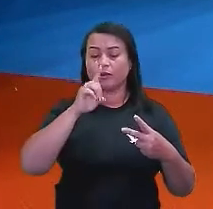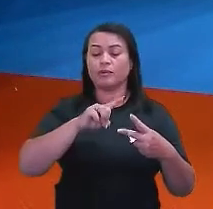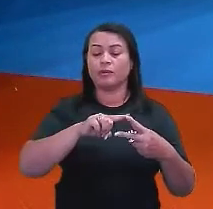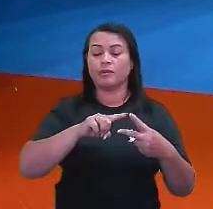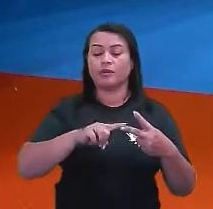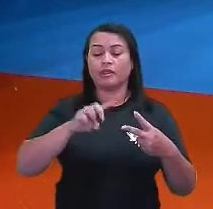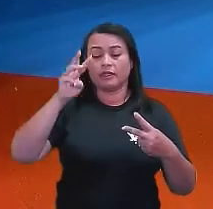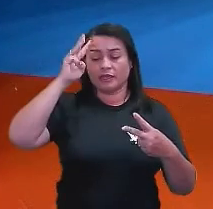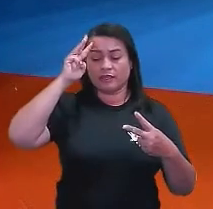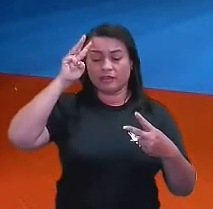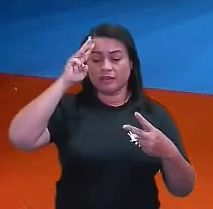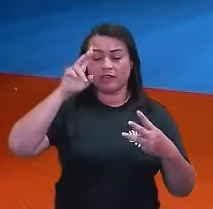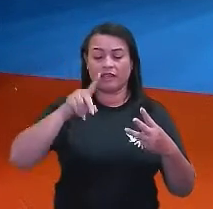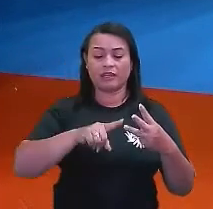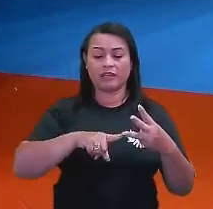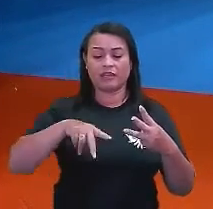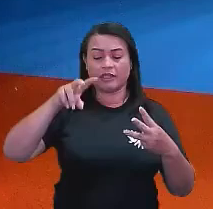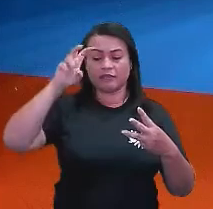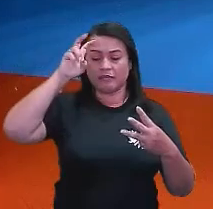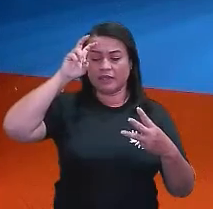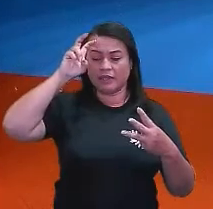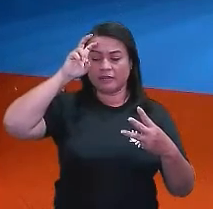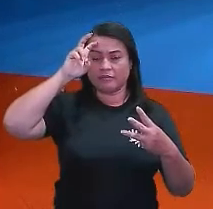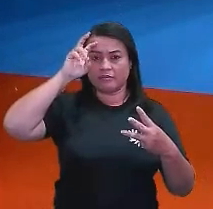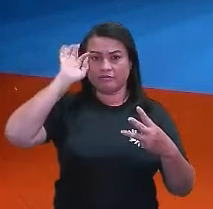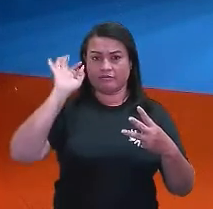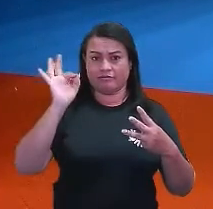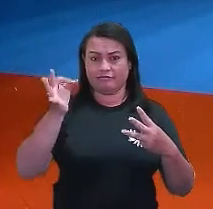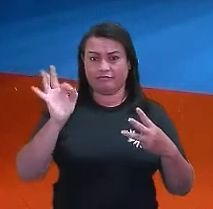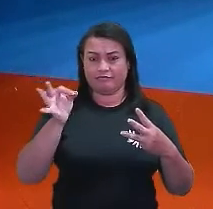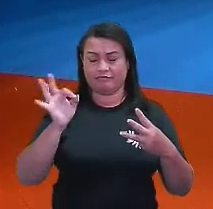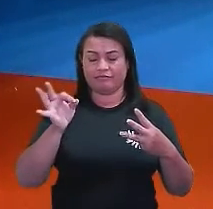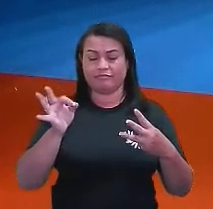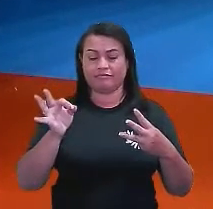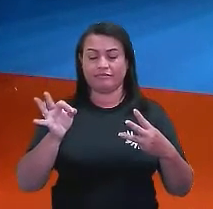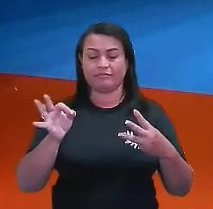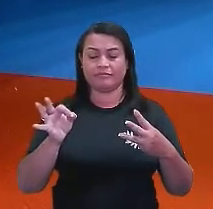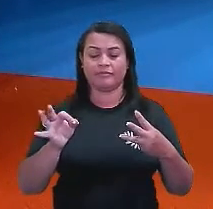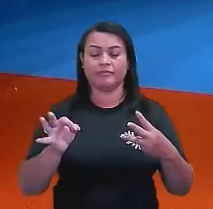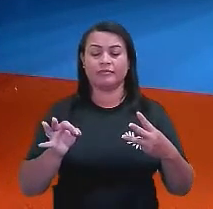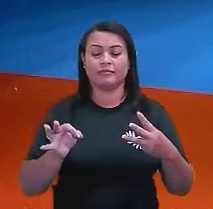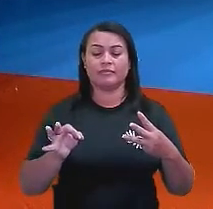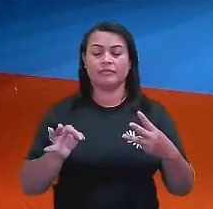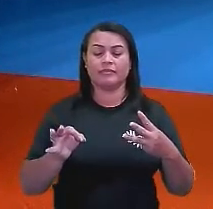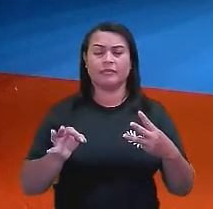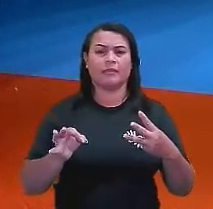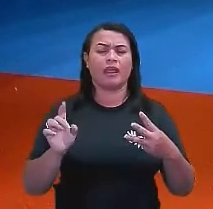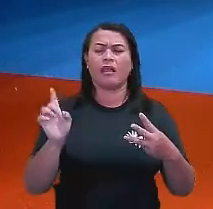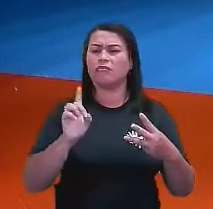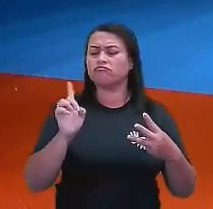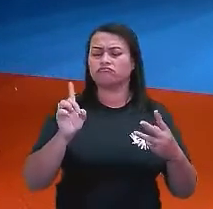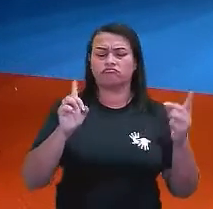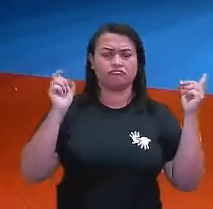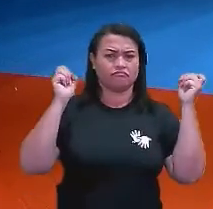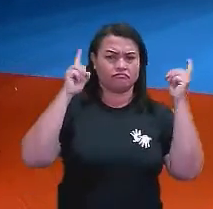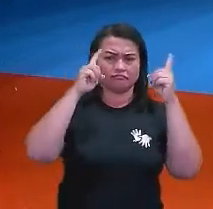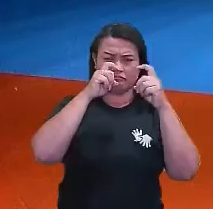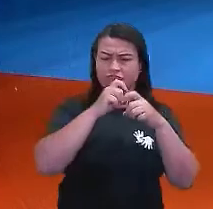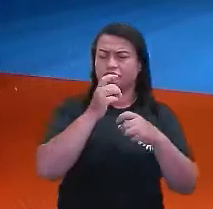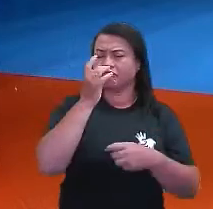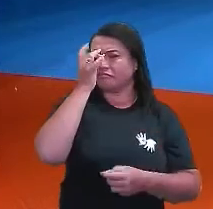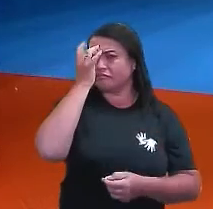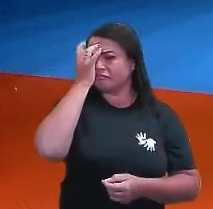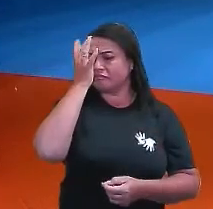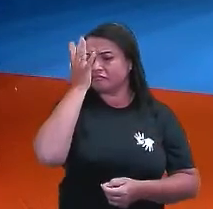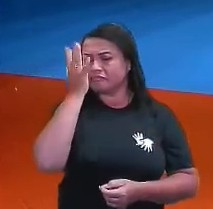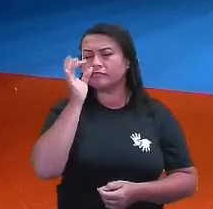Domingo, terça-feira e quinta-feira. Tá certo, gente? Não é difícil, tá? É muito